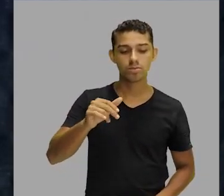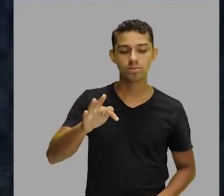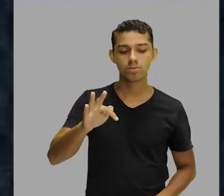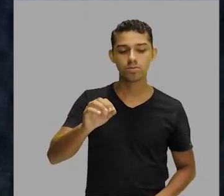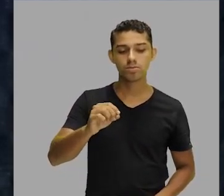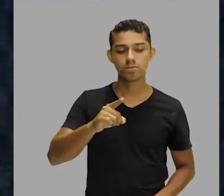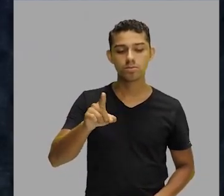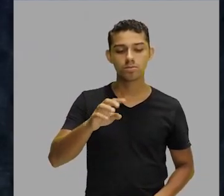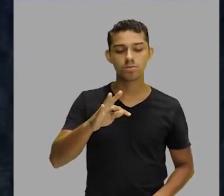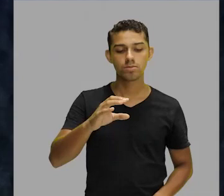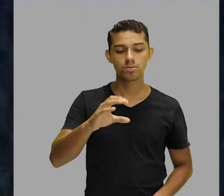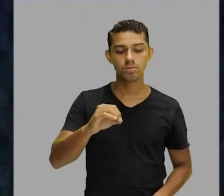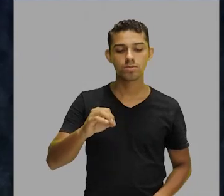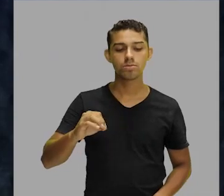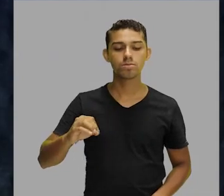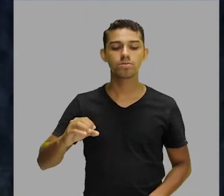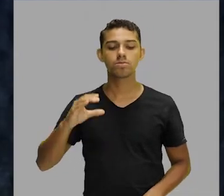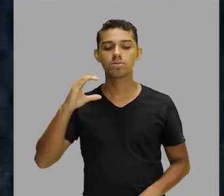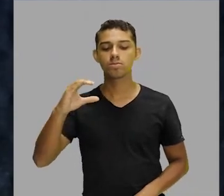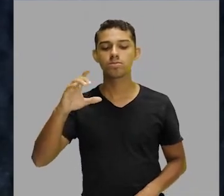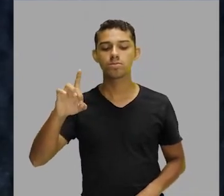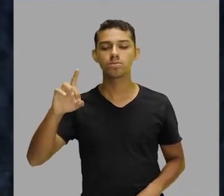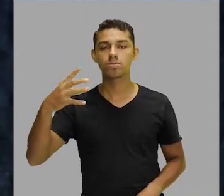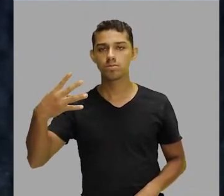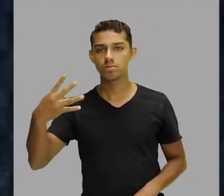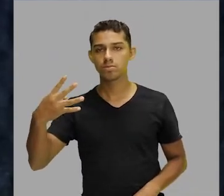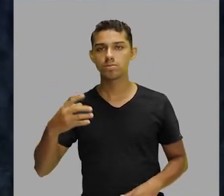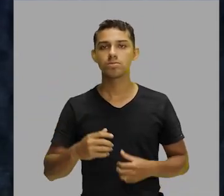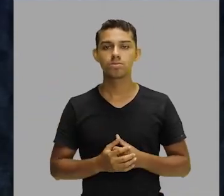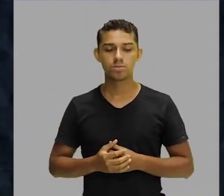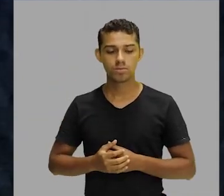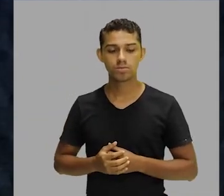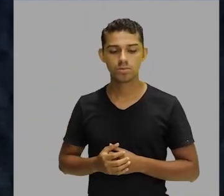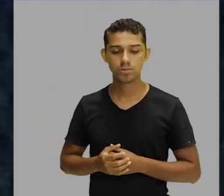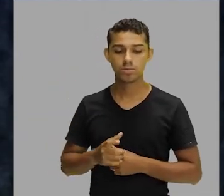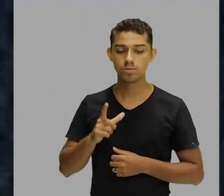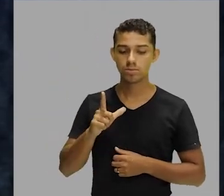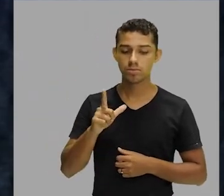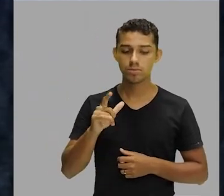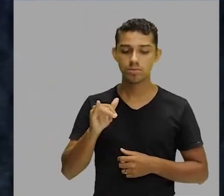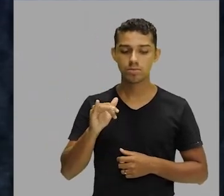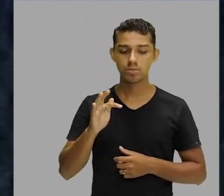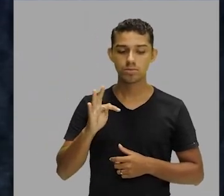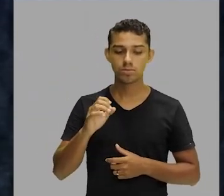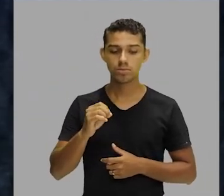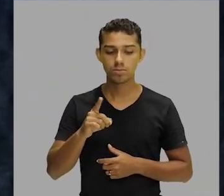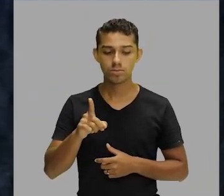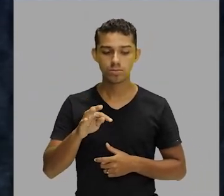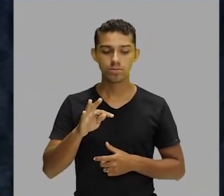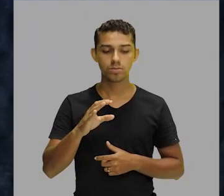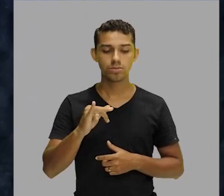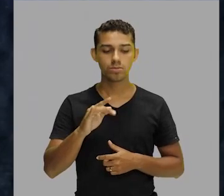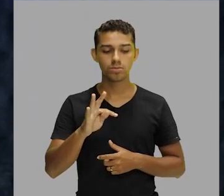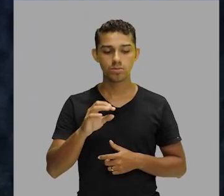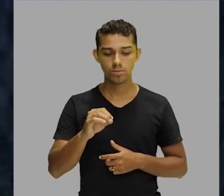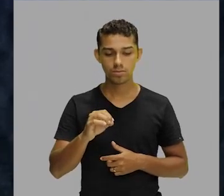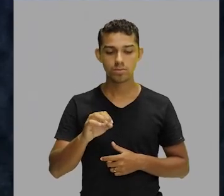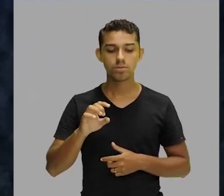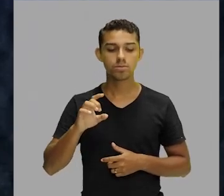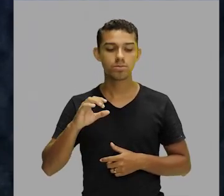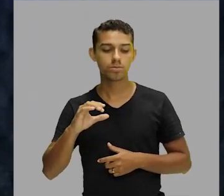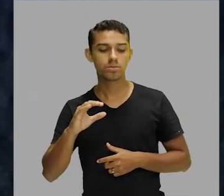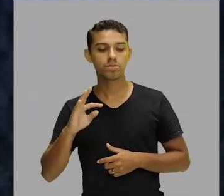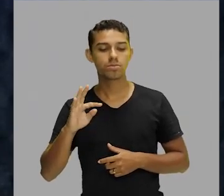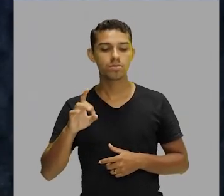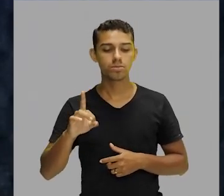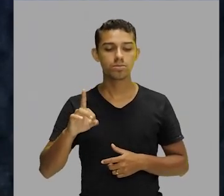Tá? Linfócito T CD4. Esse linfócito é uma célula que promove, é como se fosse o alarme do